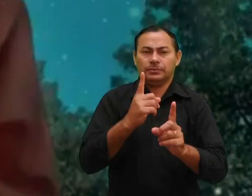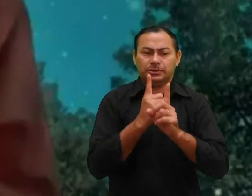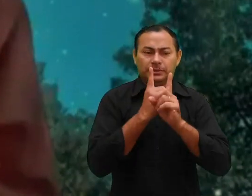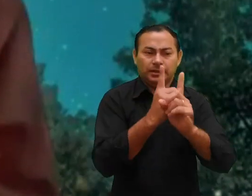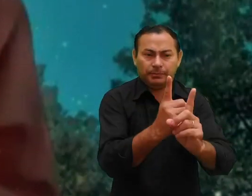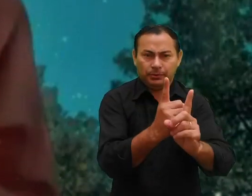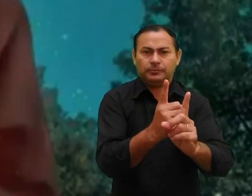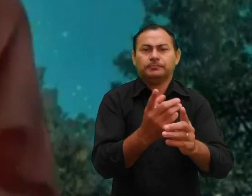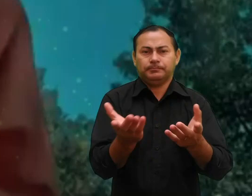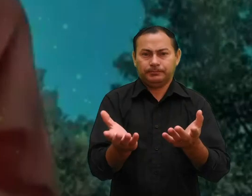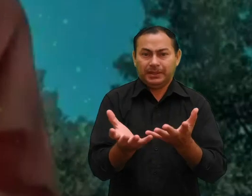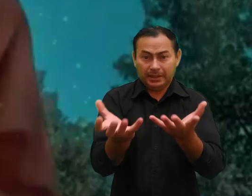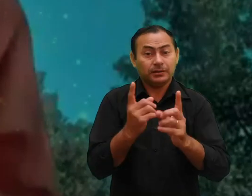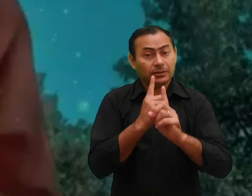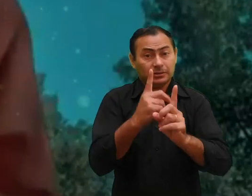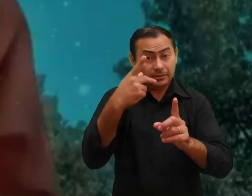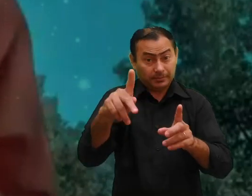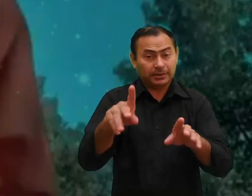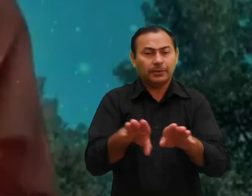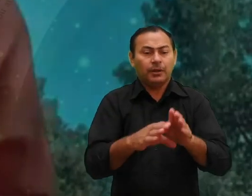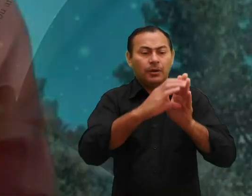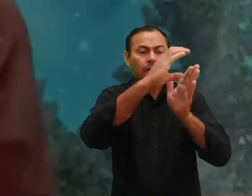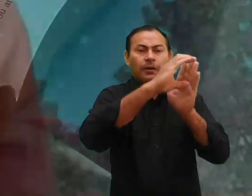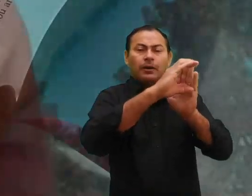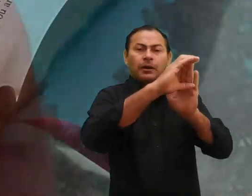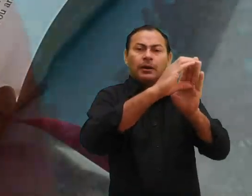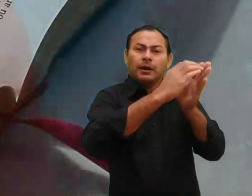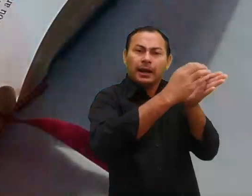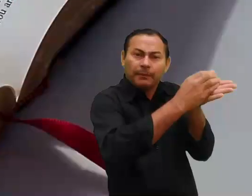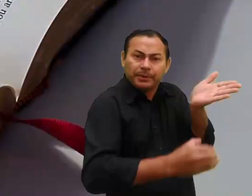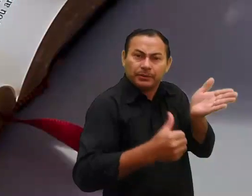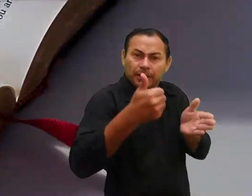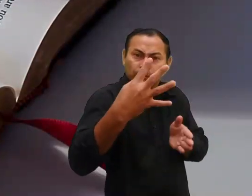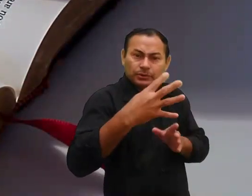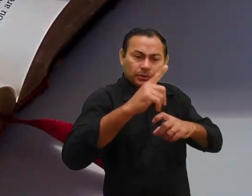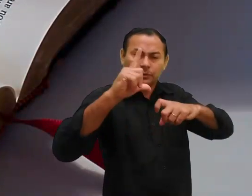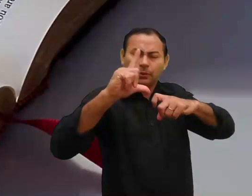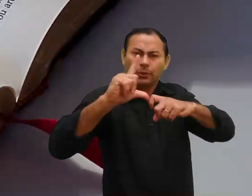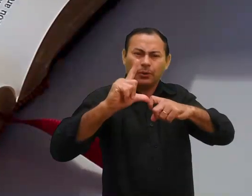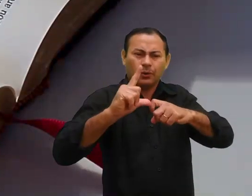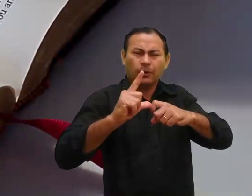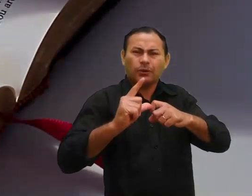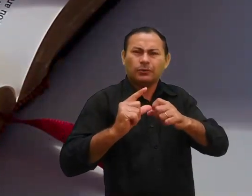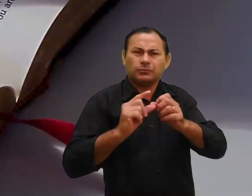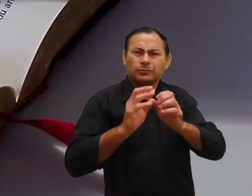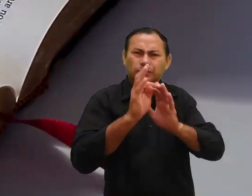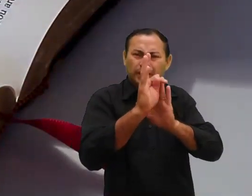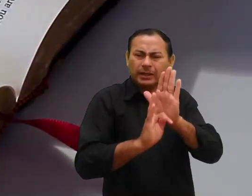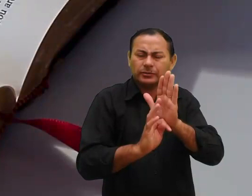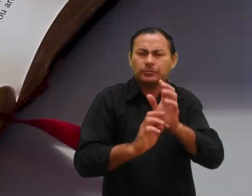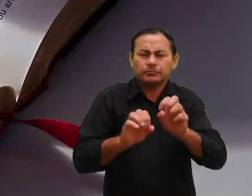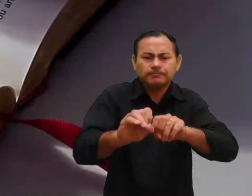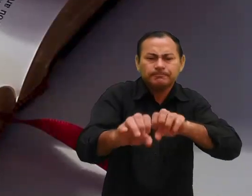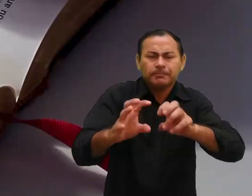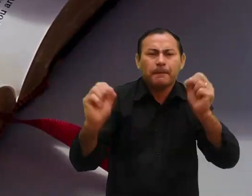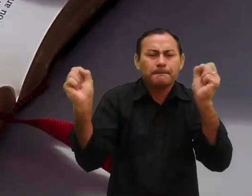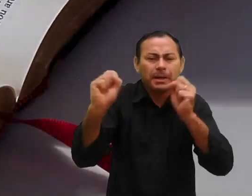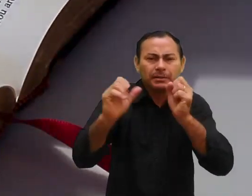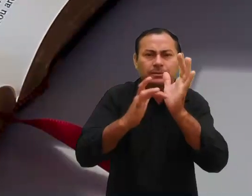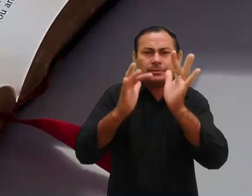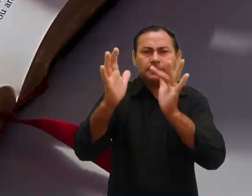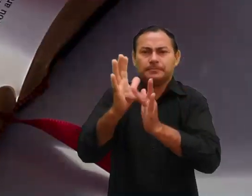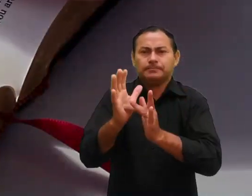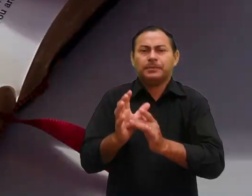seus discípulos. Encontramos no capítulo 14 de Lucas o registro de uma parábola com um ensino maravilhoso